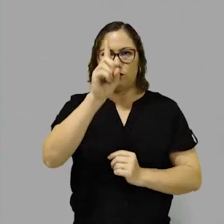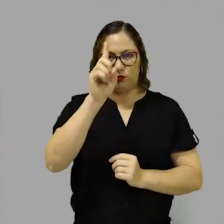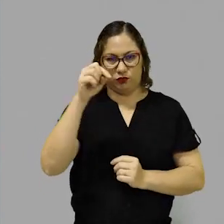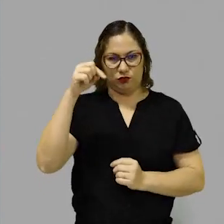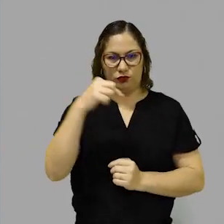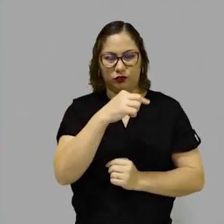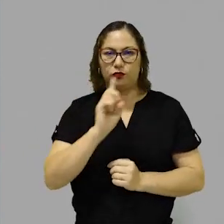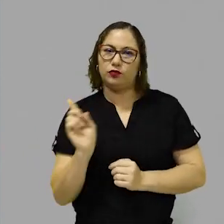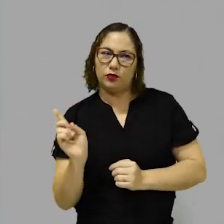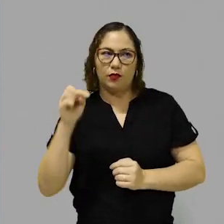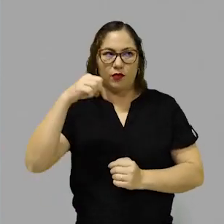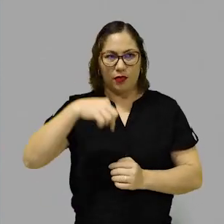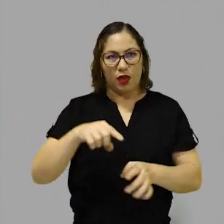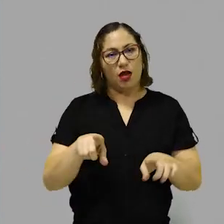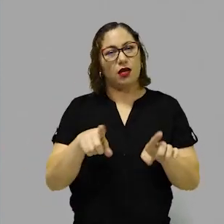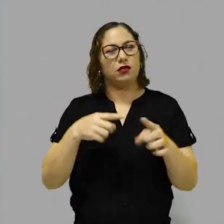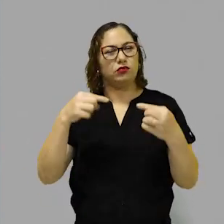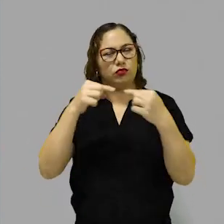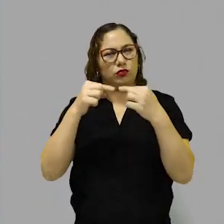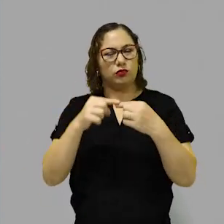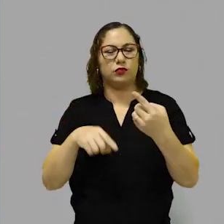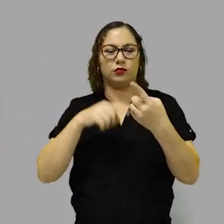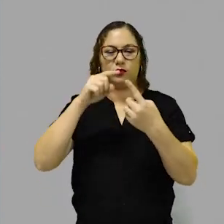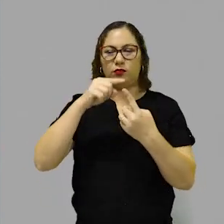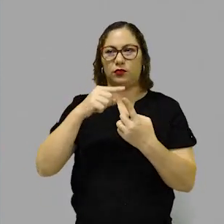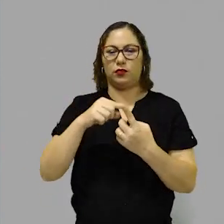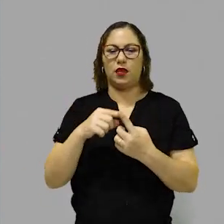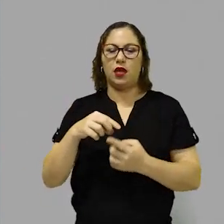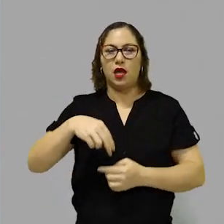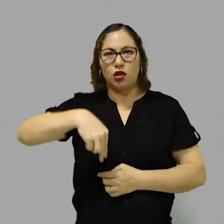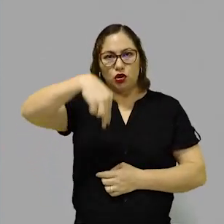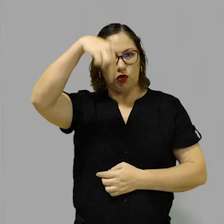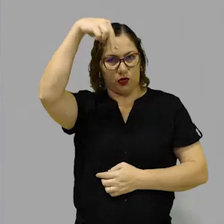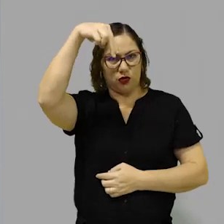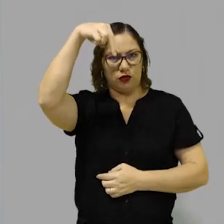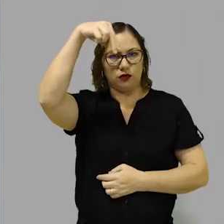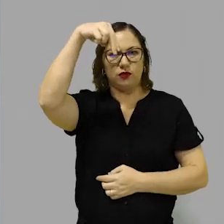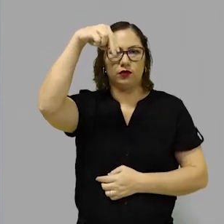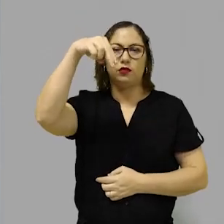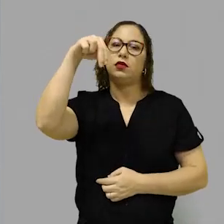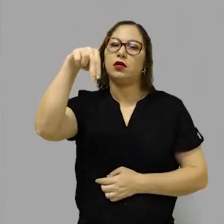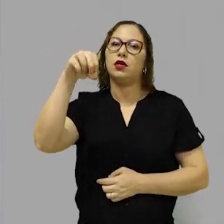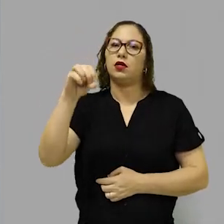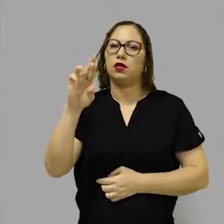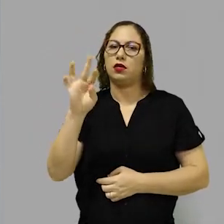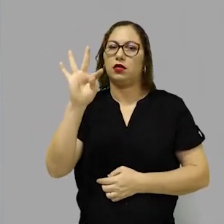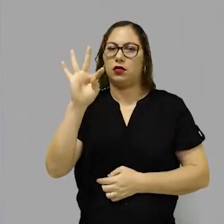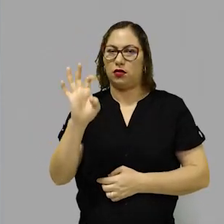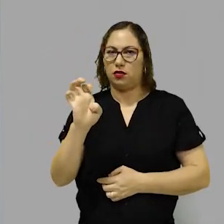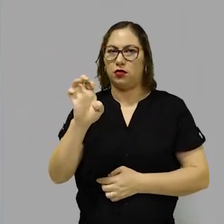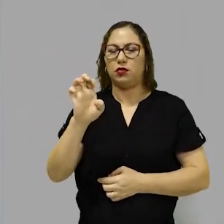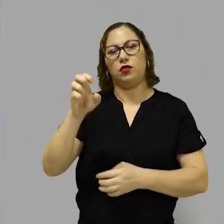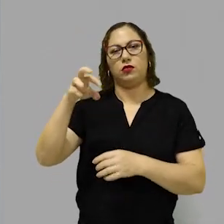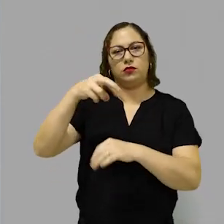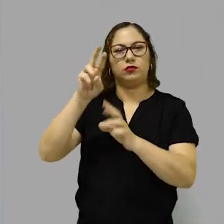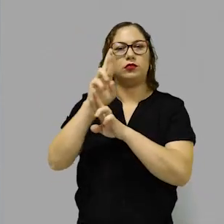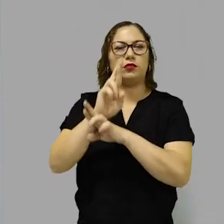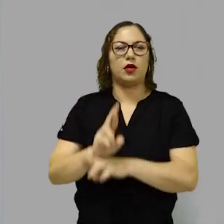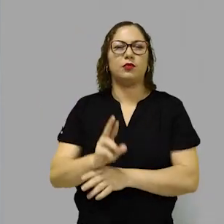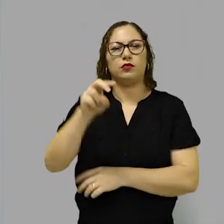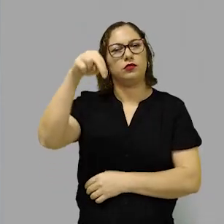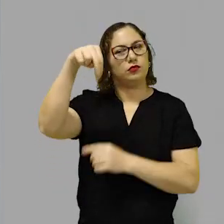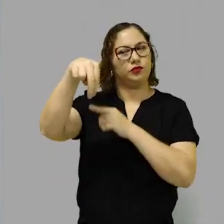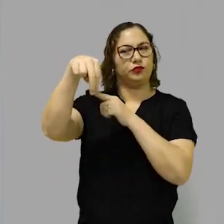que correspondem a esses pontos cardeais são norte, representado pela letra N,